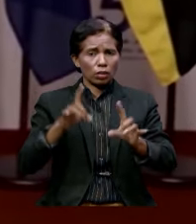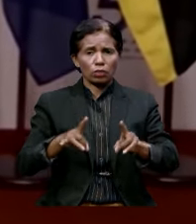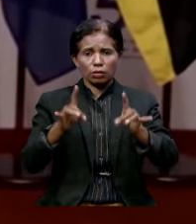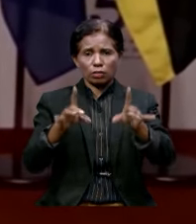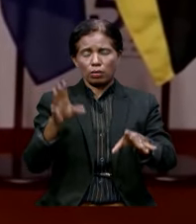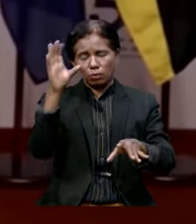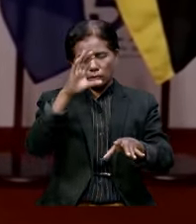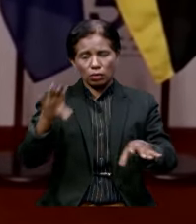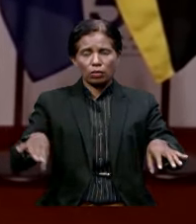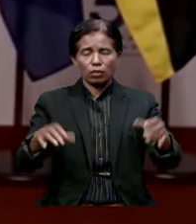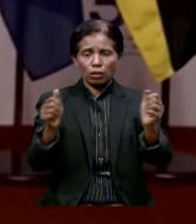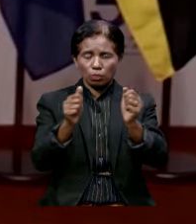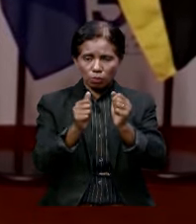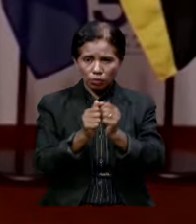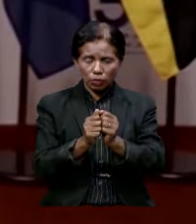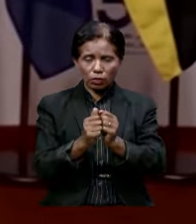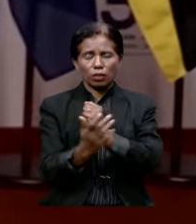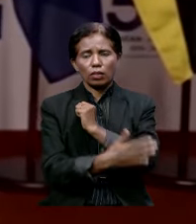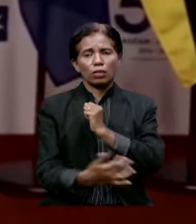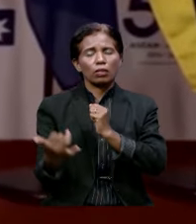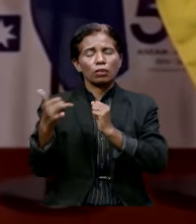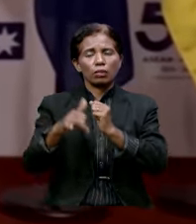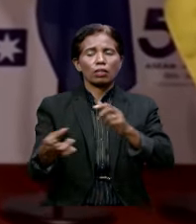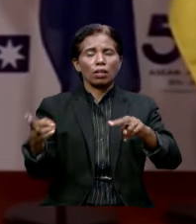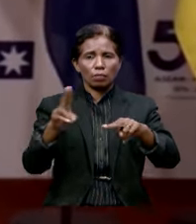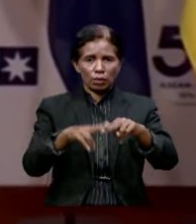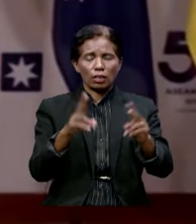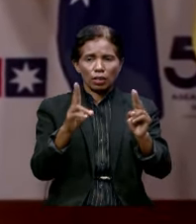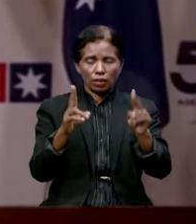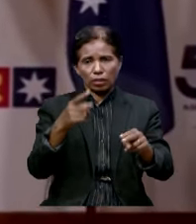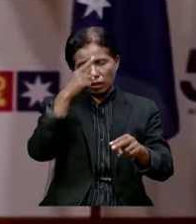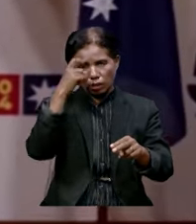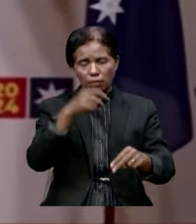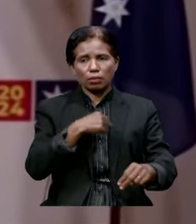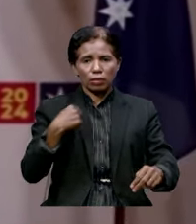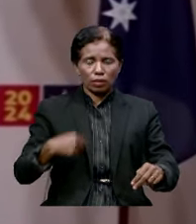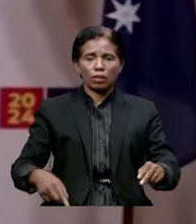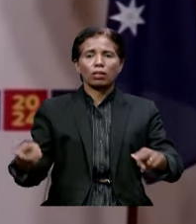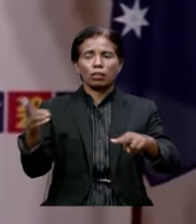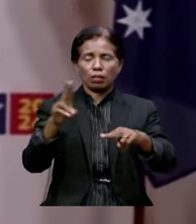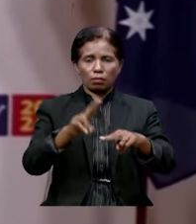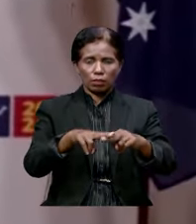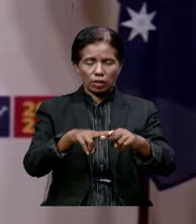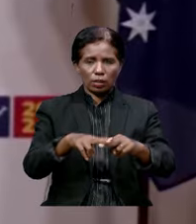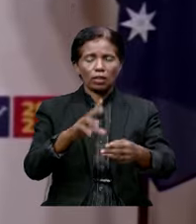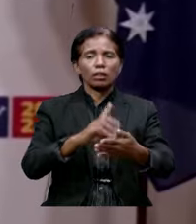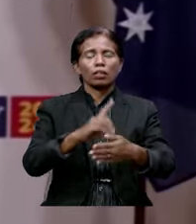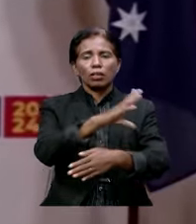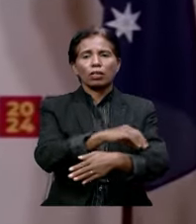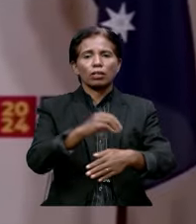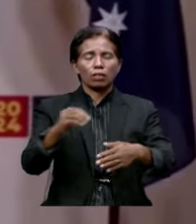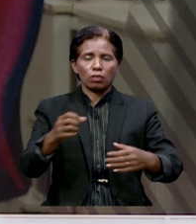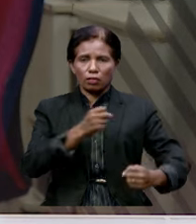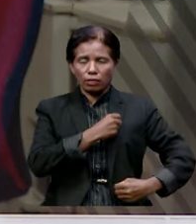hametin relação ho region ne be nia crescimento aumenta la lais tamba sina buka atu aumenta ni alcança diplomático no